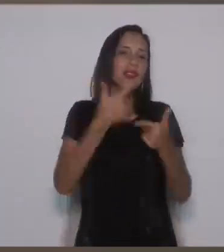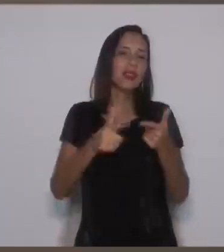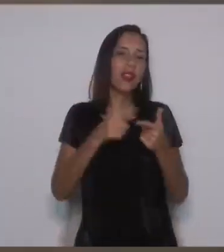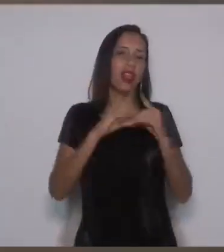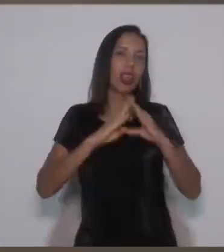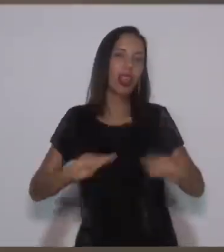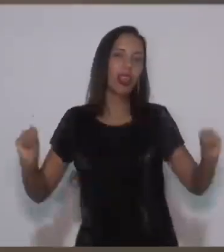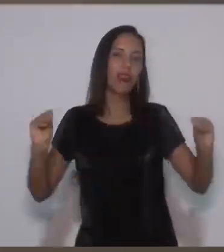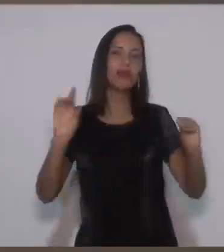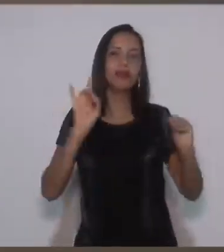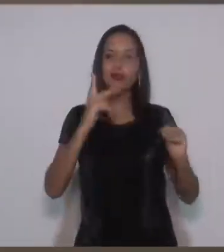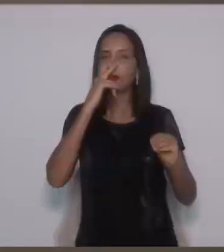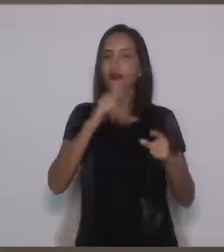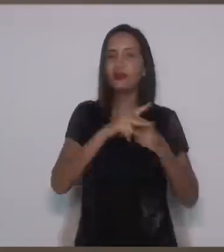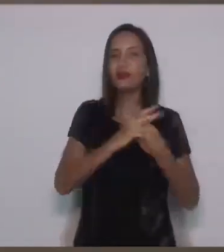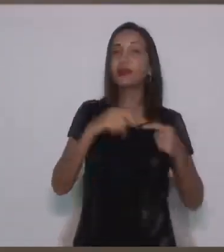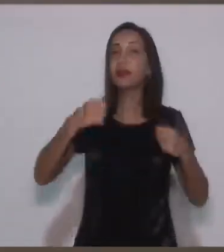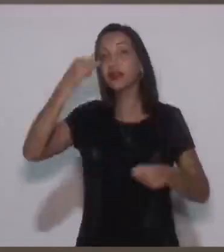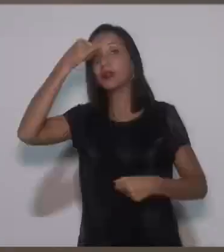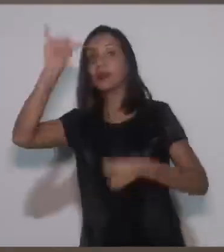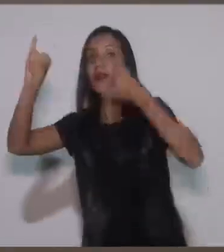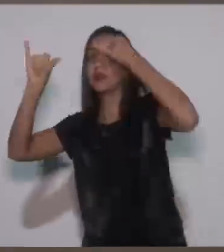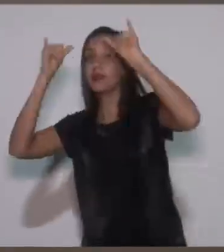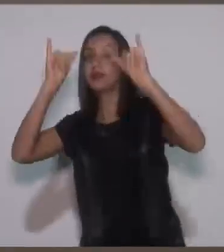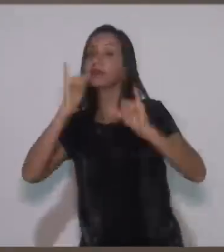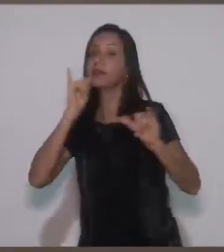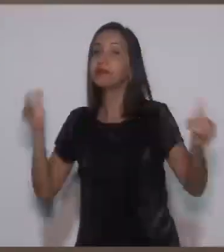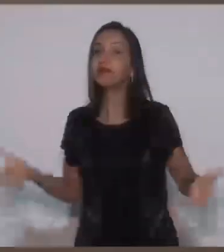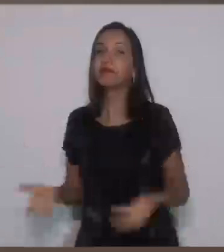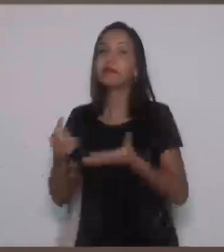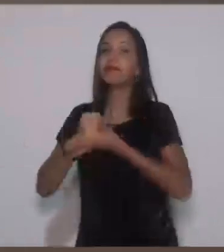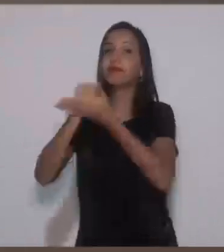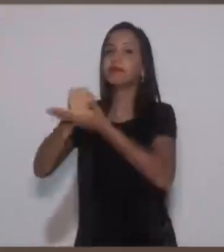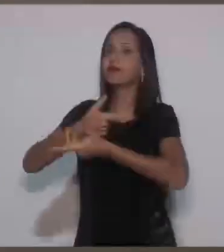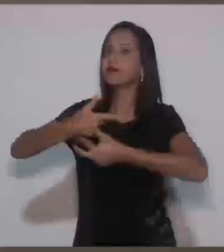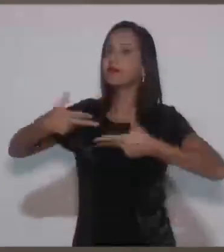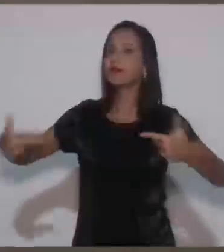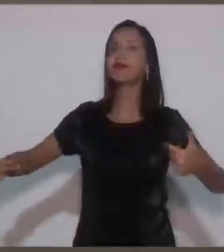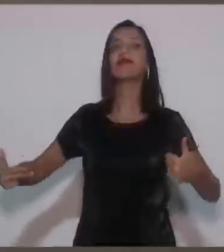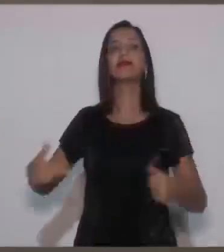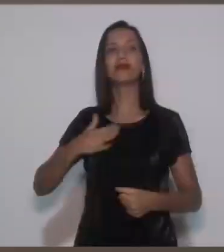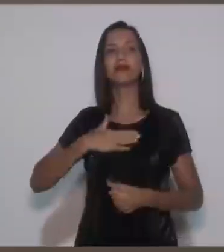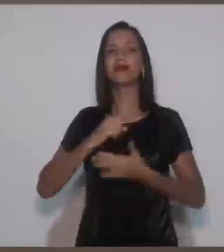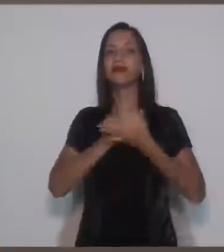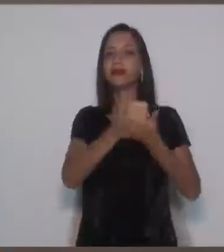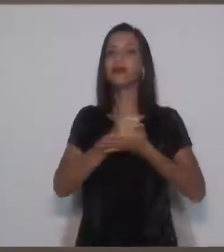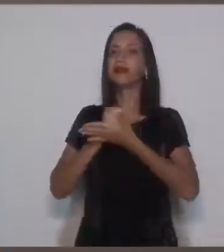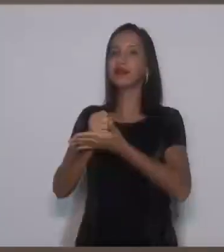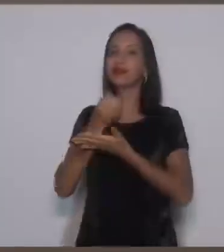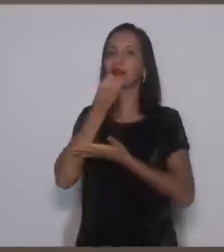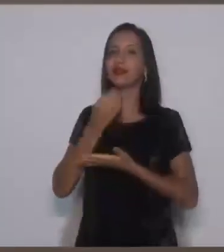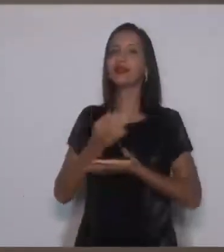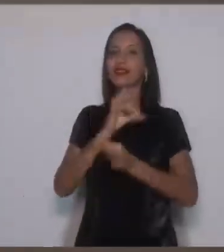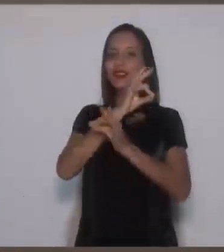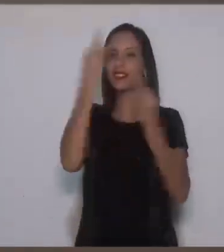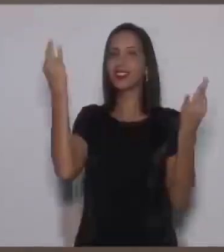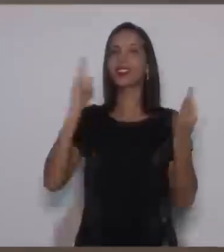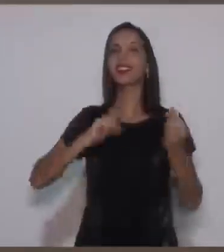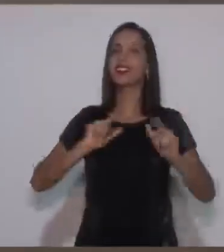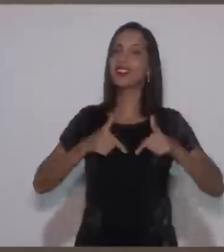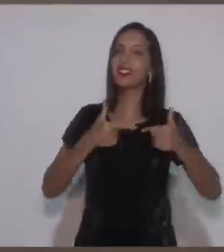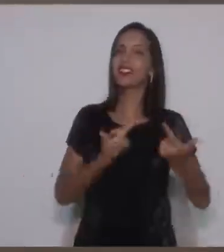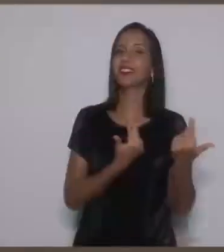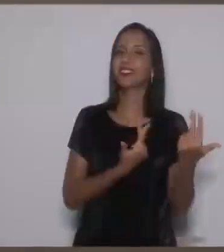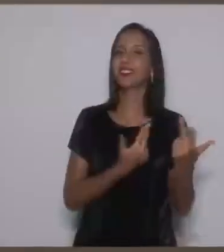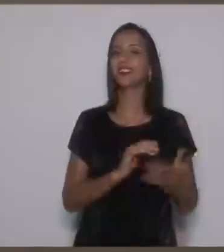só corretivo, precisa ser preventivo, com incentivos, etc. Então, aqui o meu apoio, boa sorte nessa luta também,